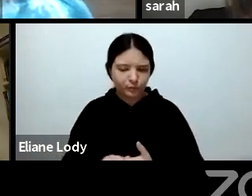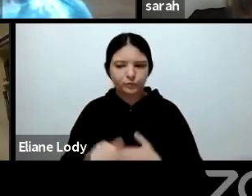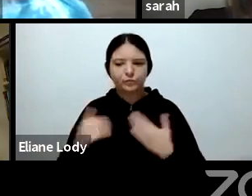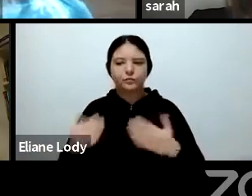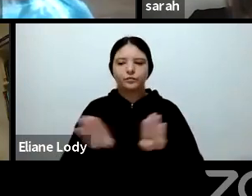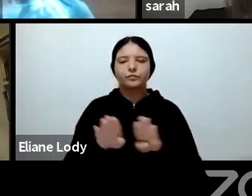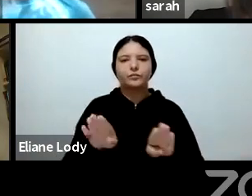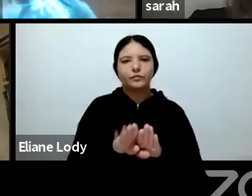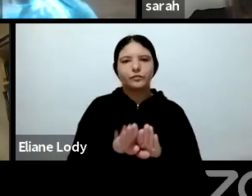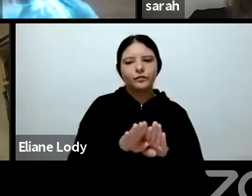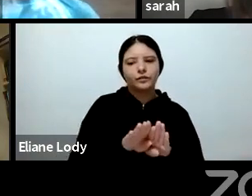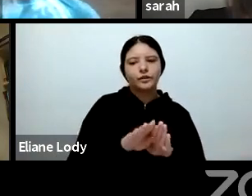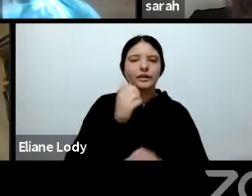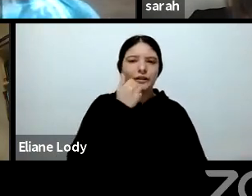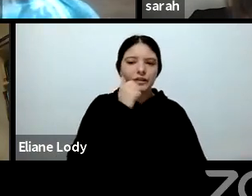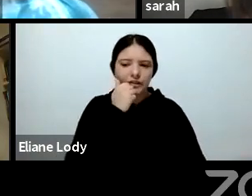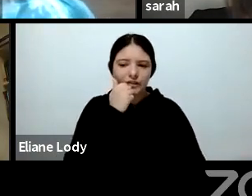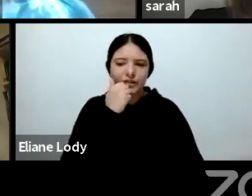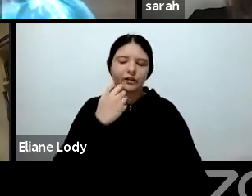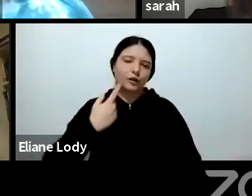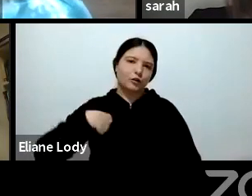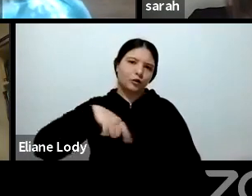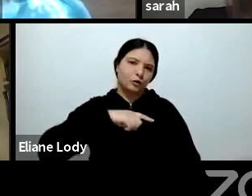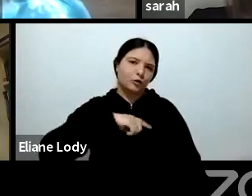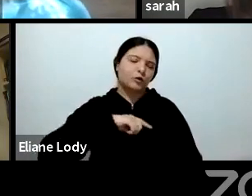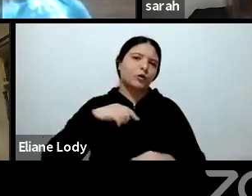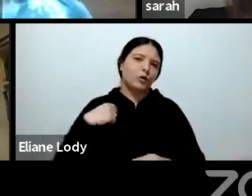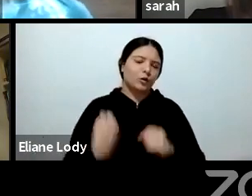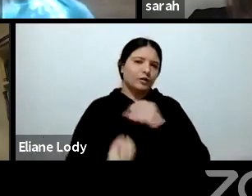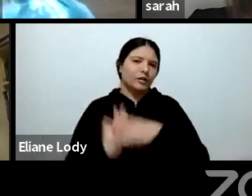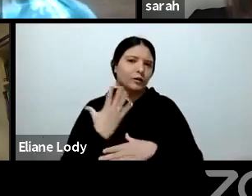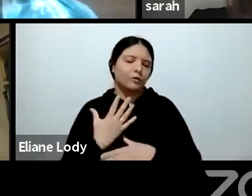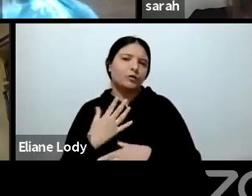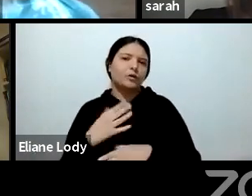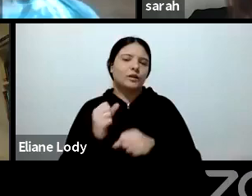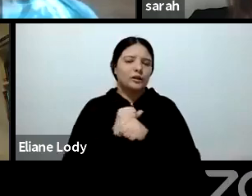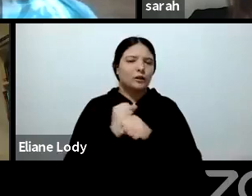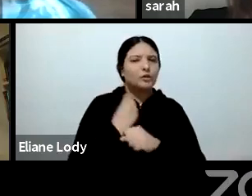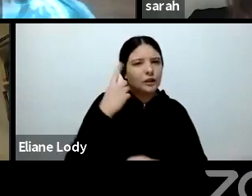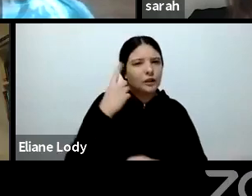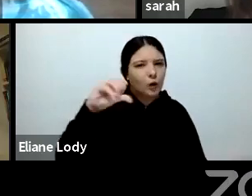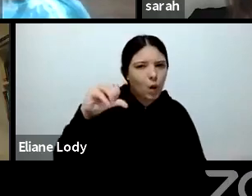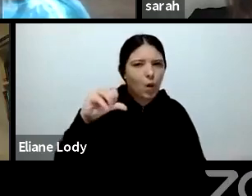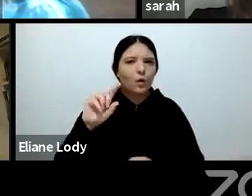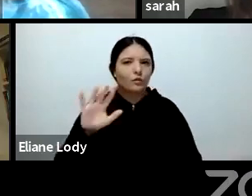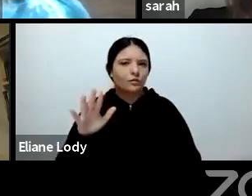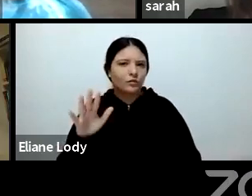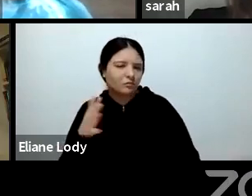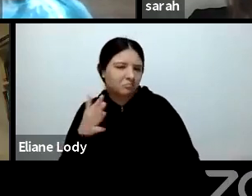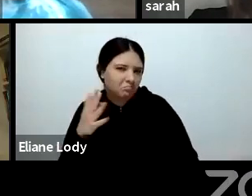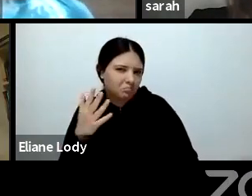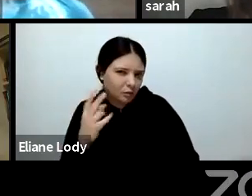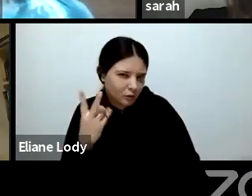gente construiu, né, sobretudo ao longo do século XIX e XX, né, um modelo de ciência